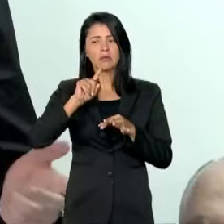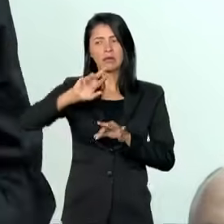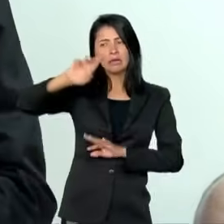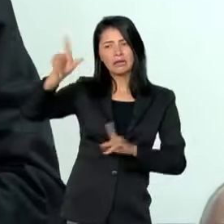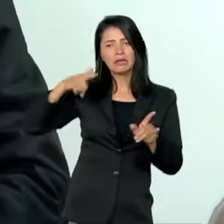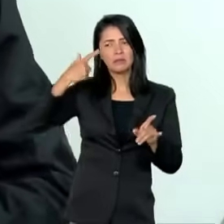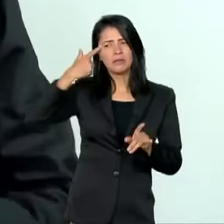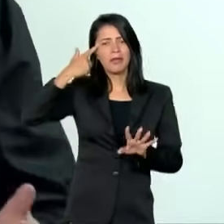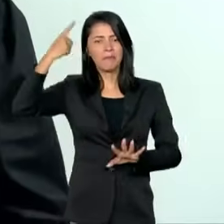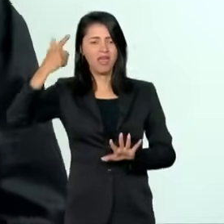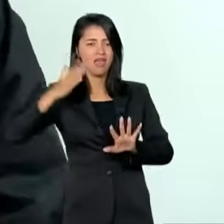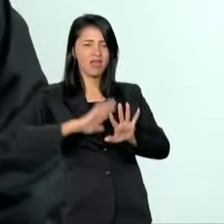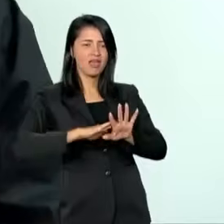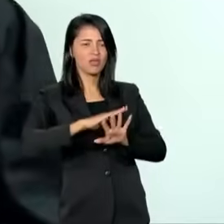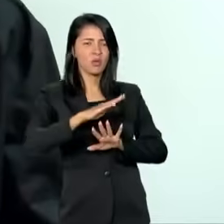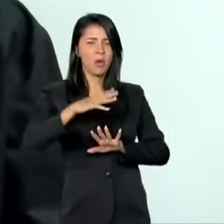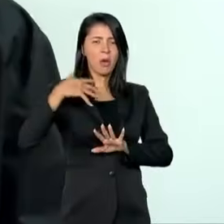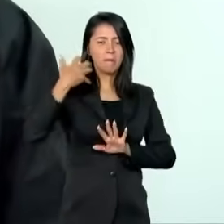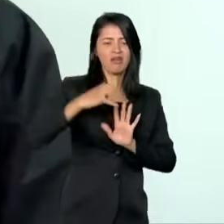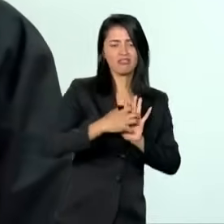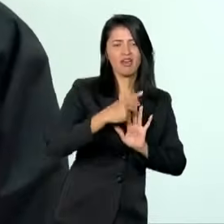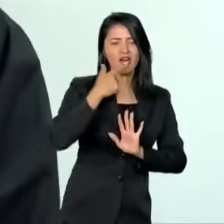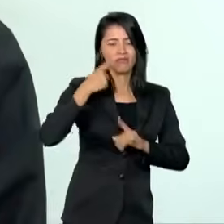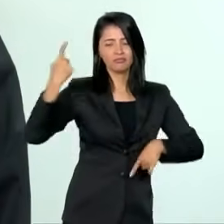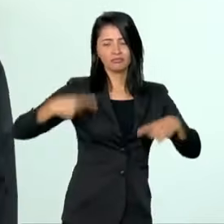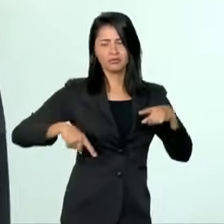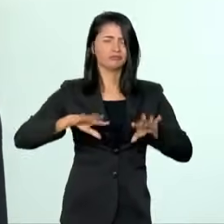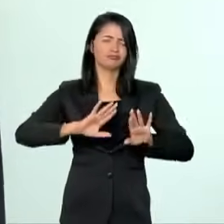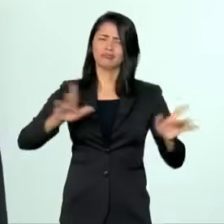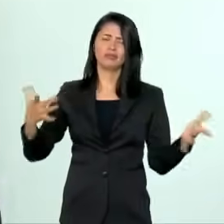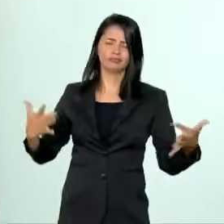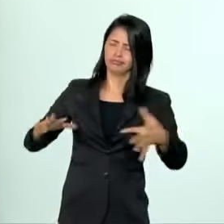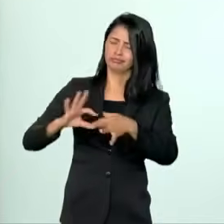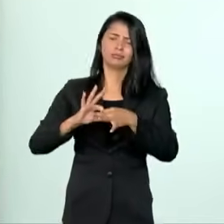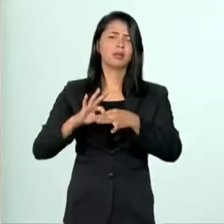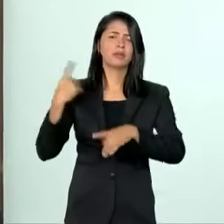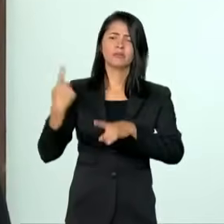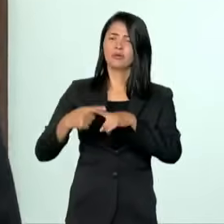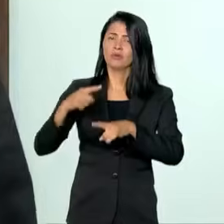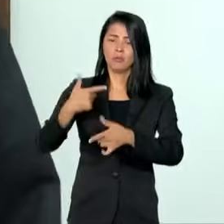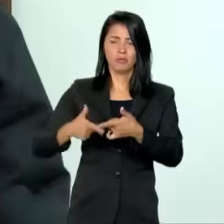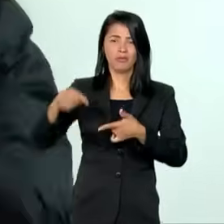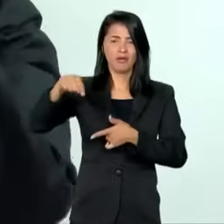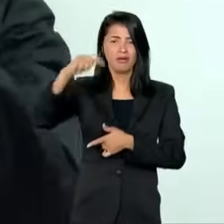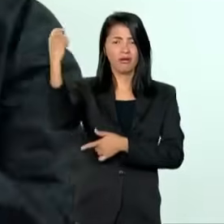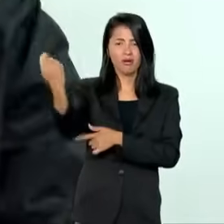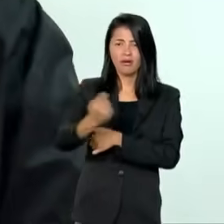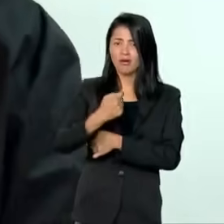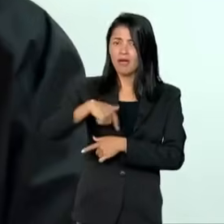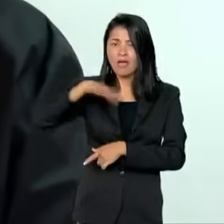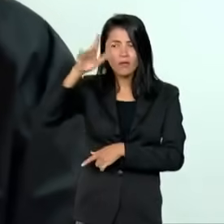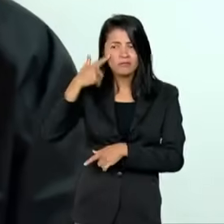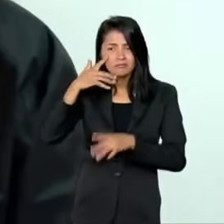divergências ideológicas, partidárias, políticas, porque o problema do Rio Grande do Sul nesse instante é o maior problema da vida